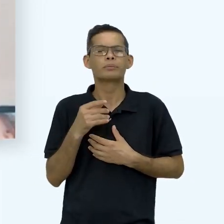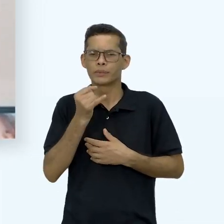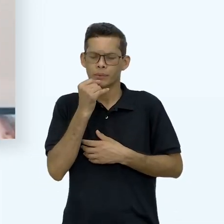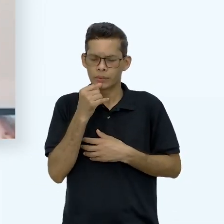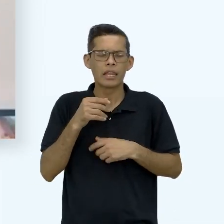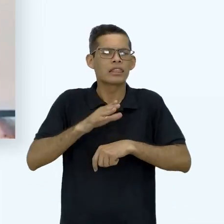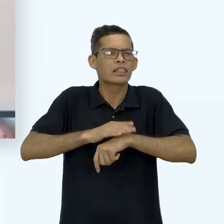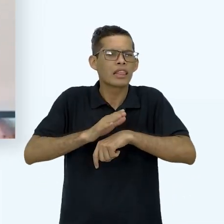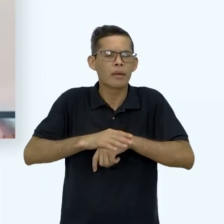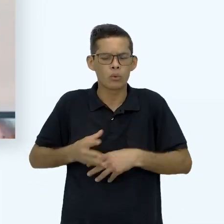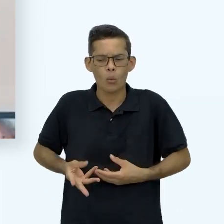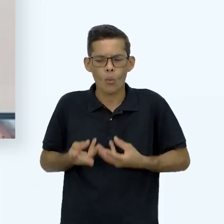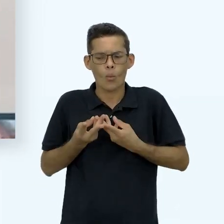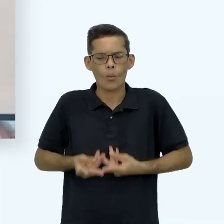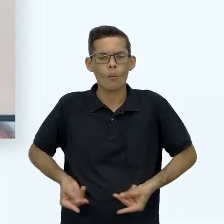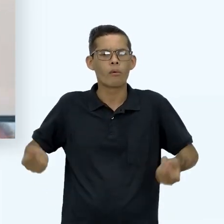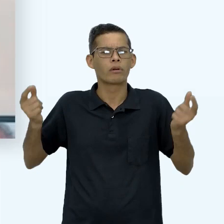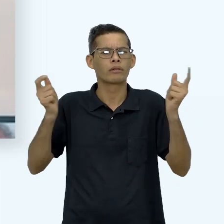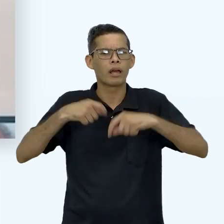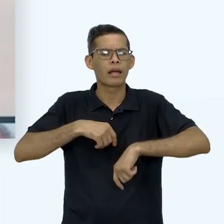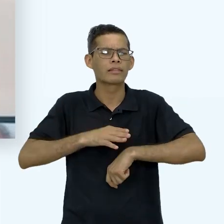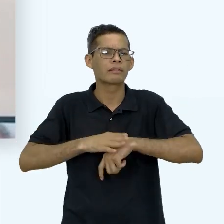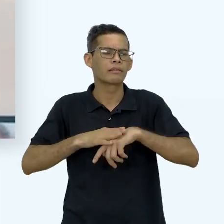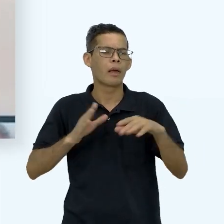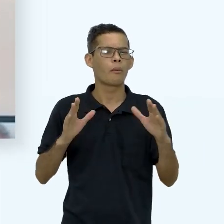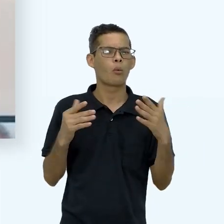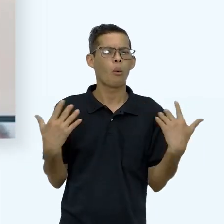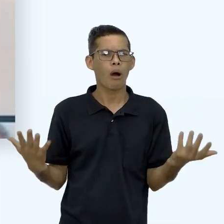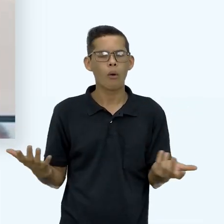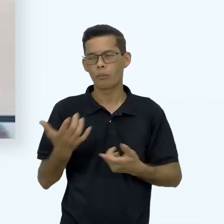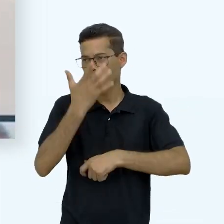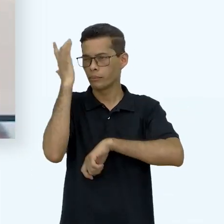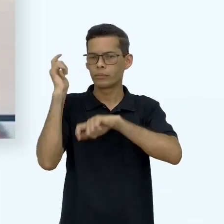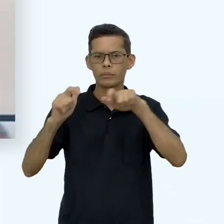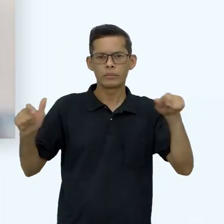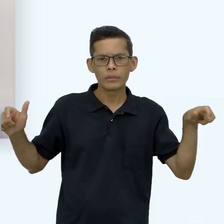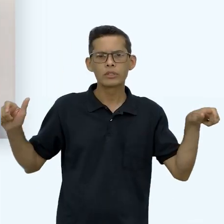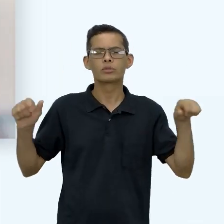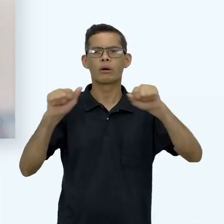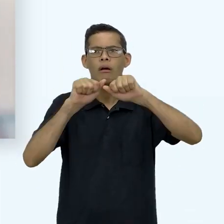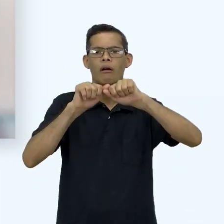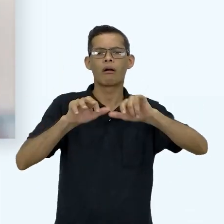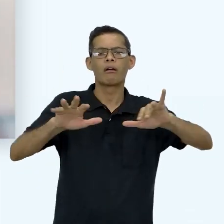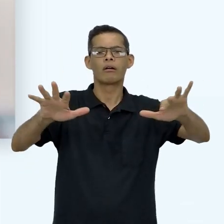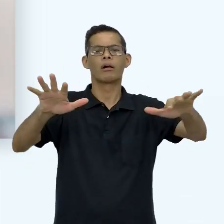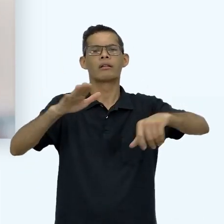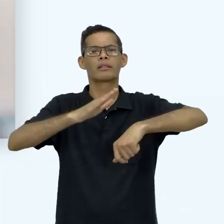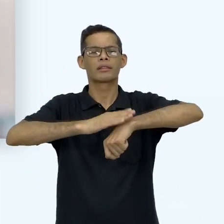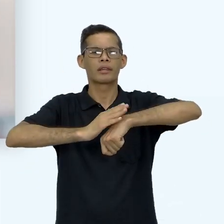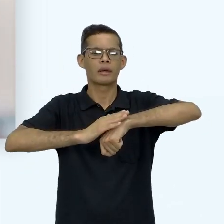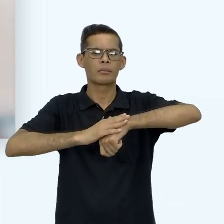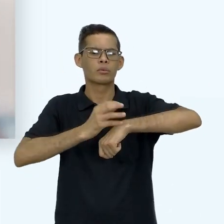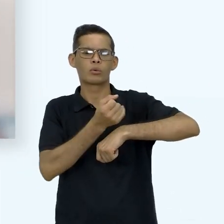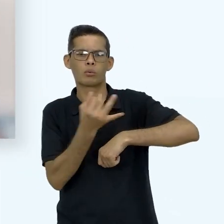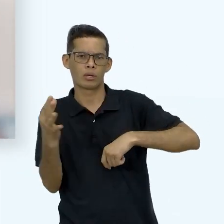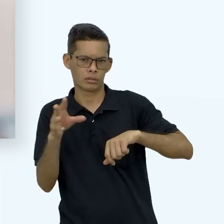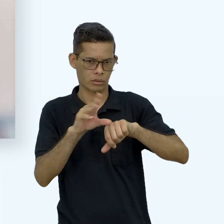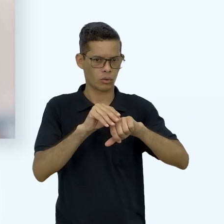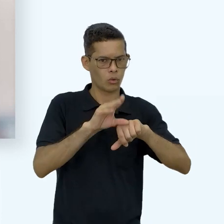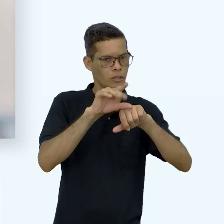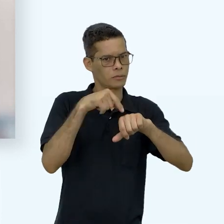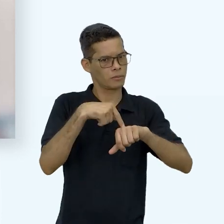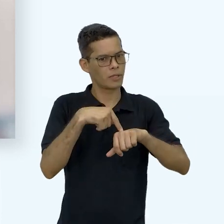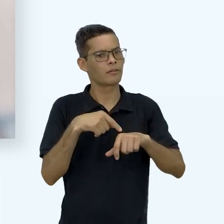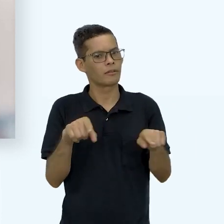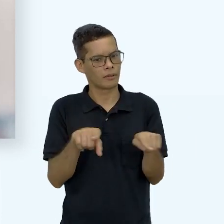leva para que metade das pessoas que vão ser impactadas pela campanha sejam atingidas, e vale para o conhecimento, que é onde eu queria chegar.